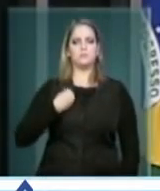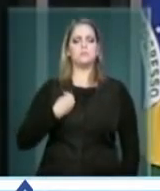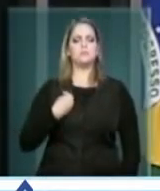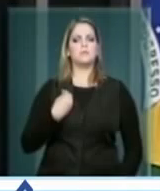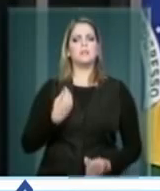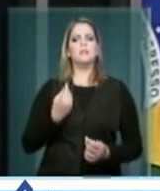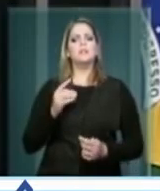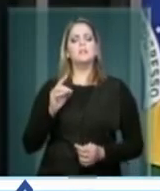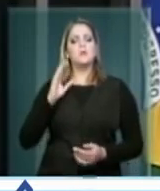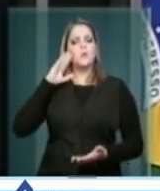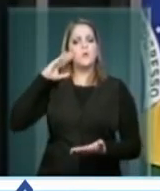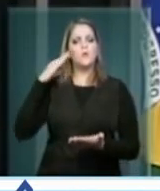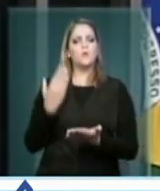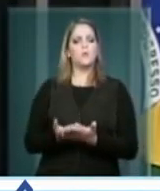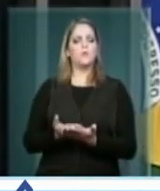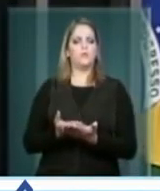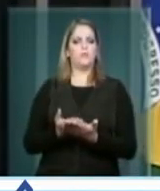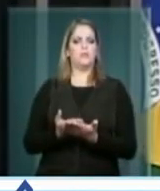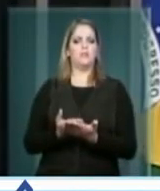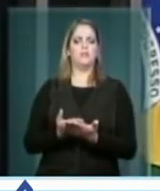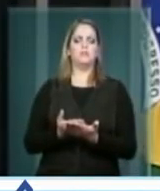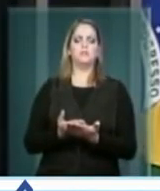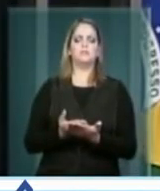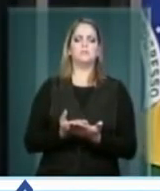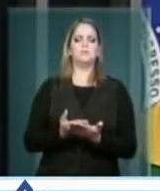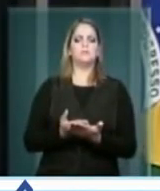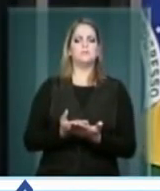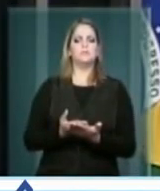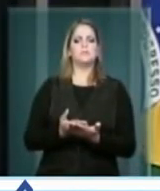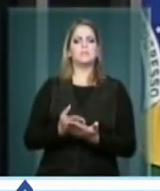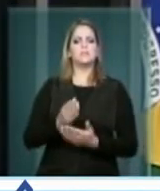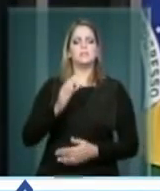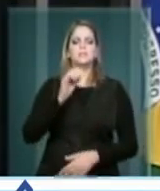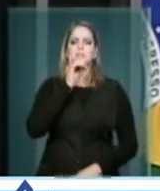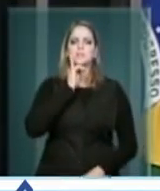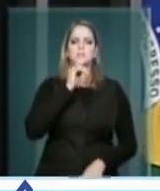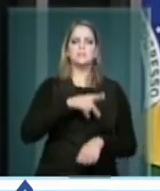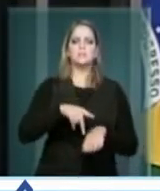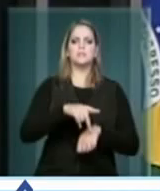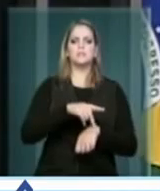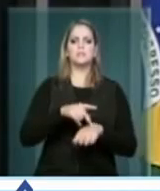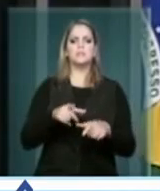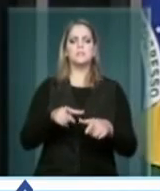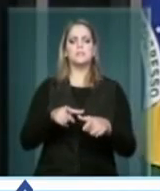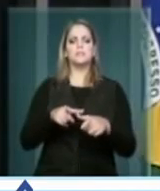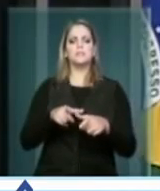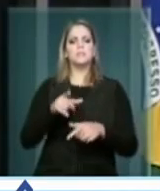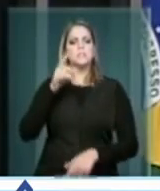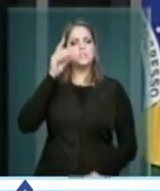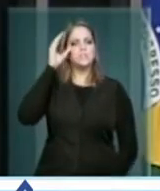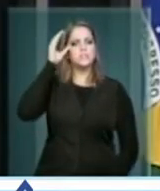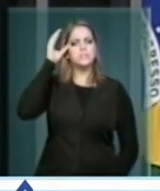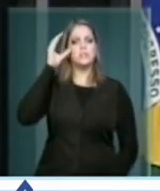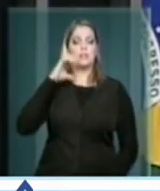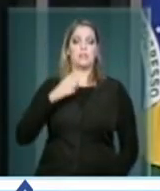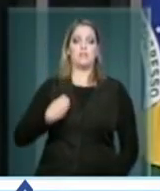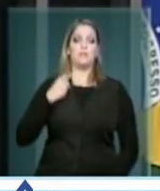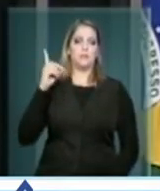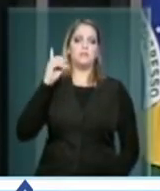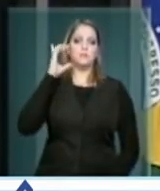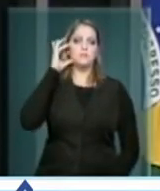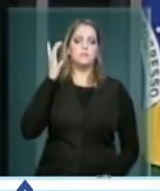contudo, confiar na eterna sede da China, país em que se encontra agora o presidente Dilma,